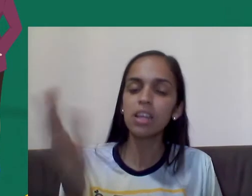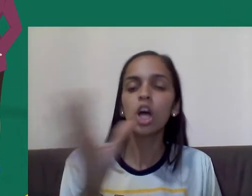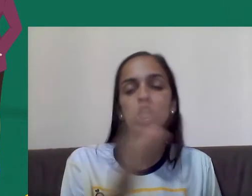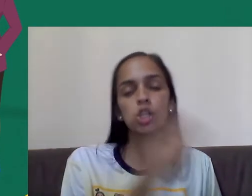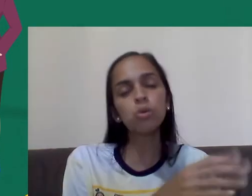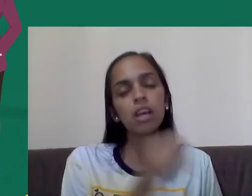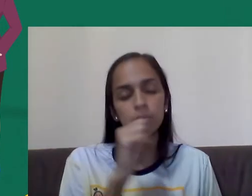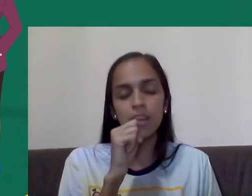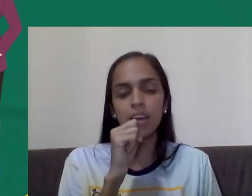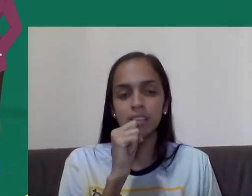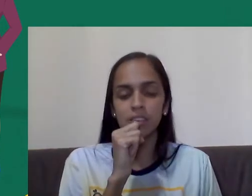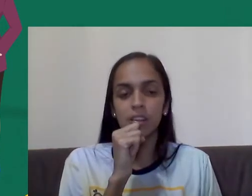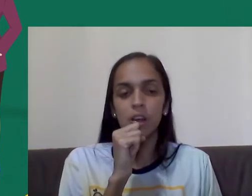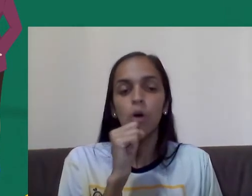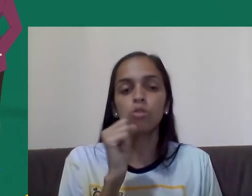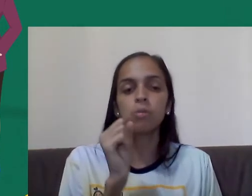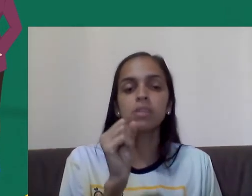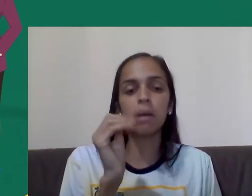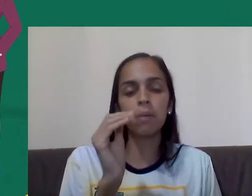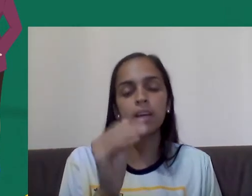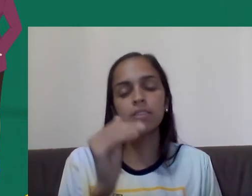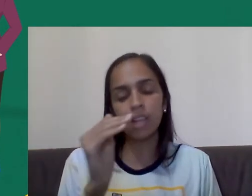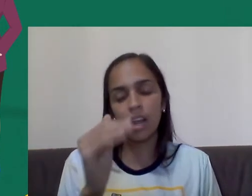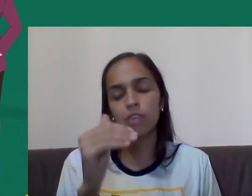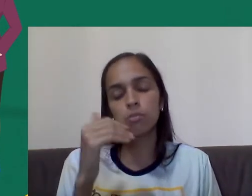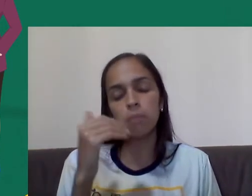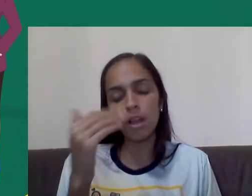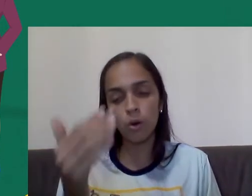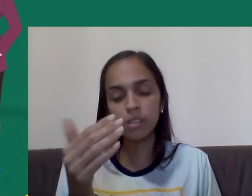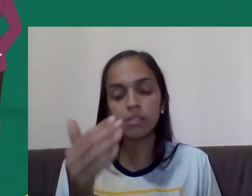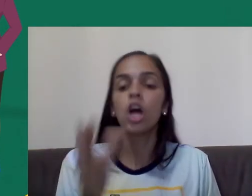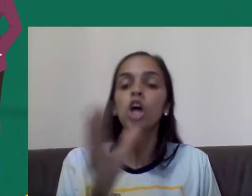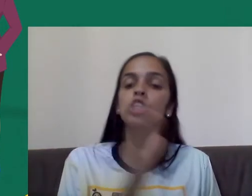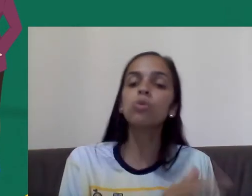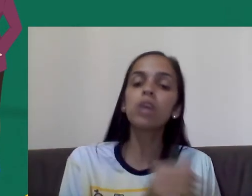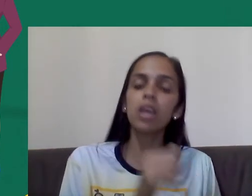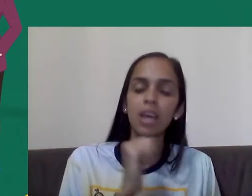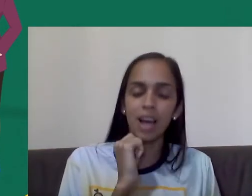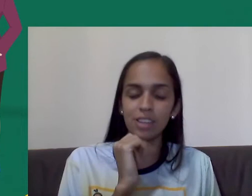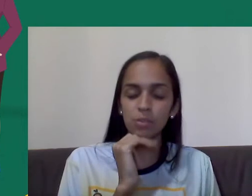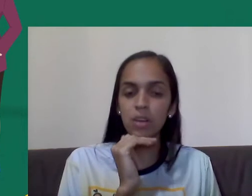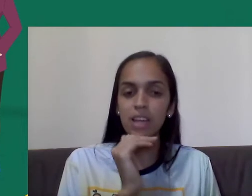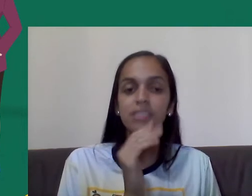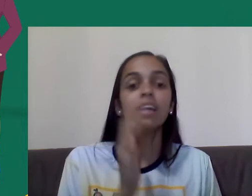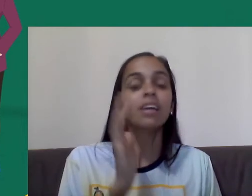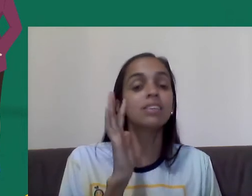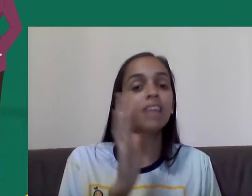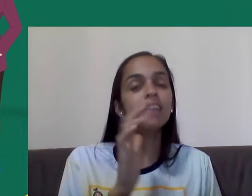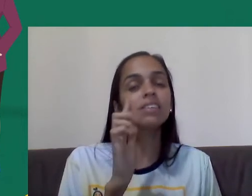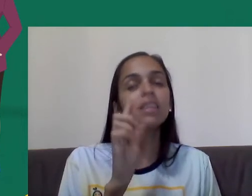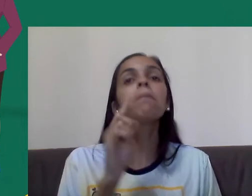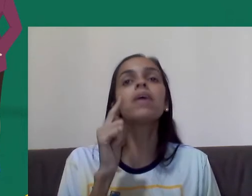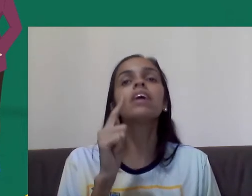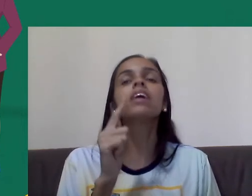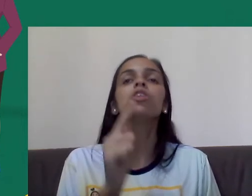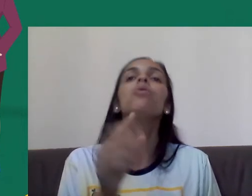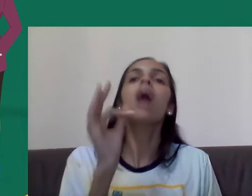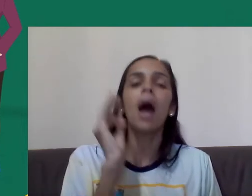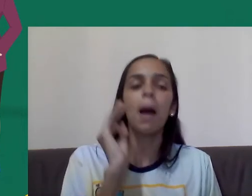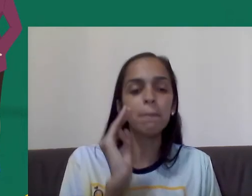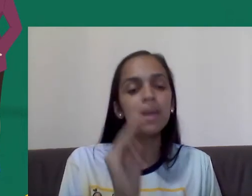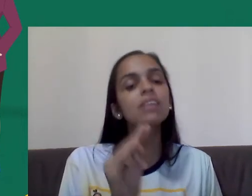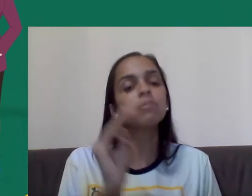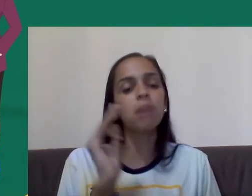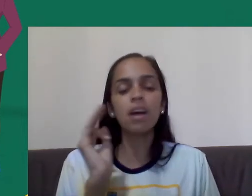mais do que as mulheres. Os homens acabam ganhando salários melhores do que as mulheres desempenhando